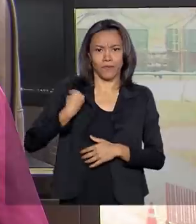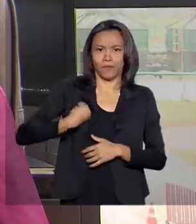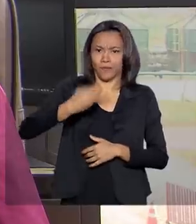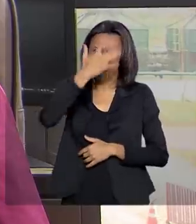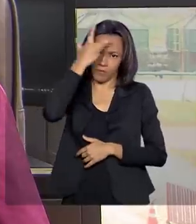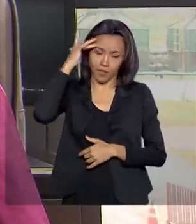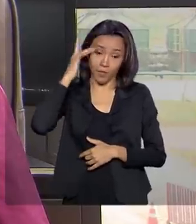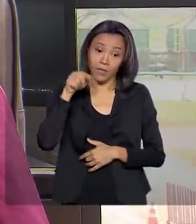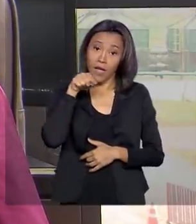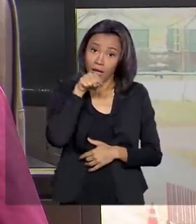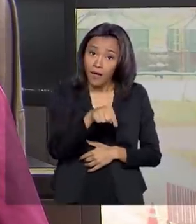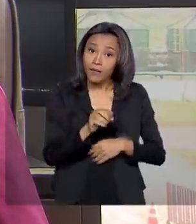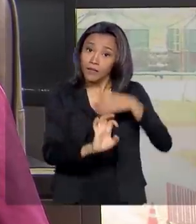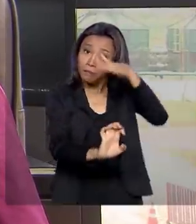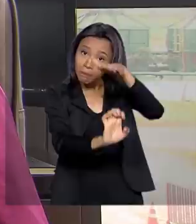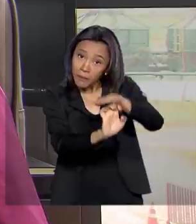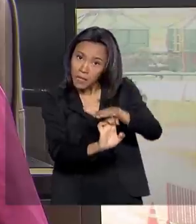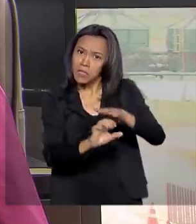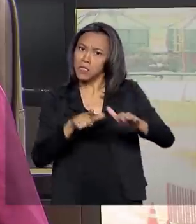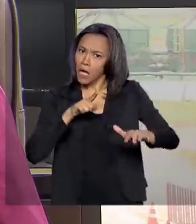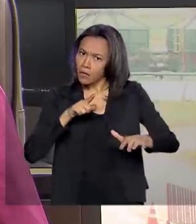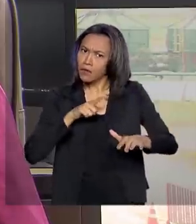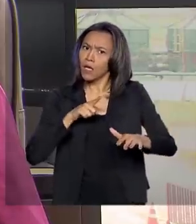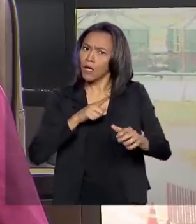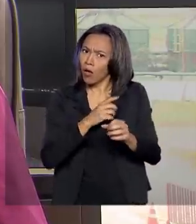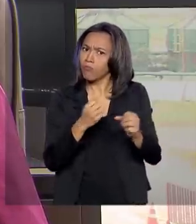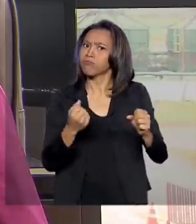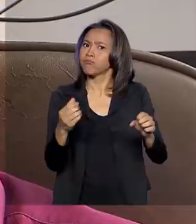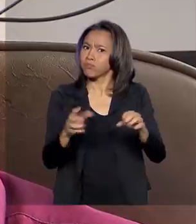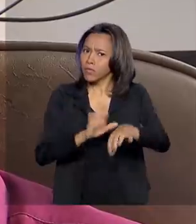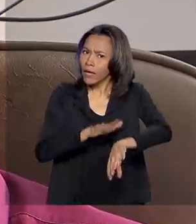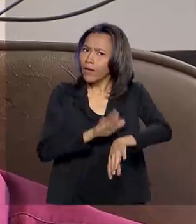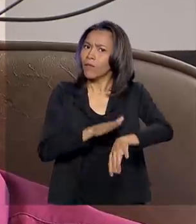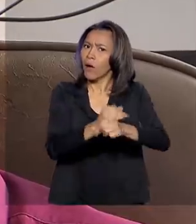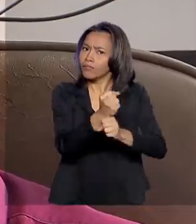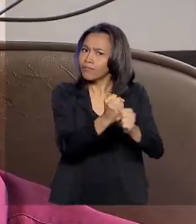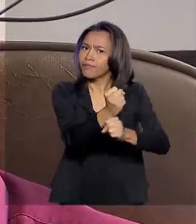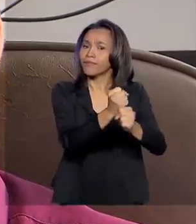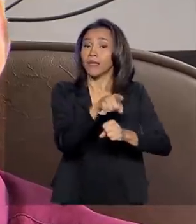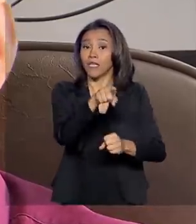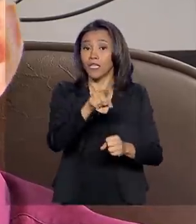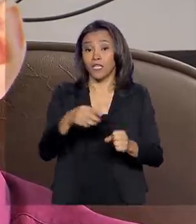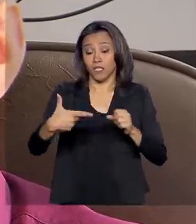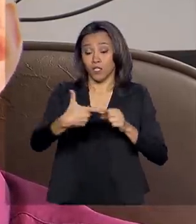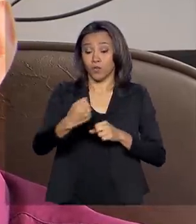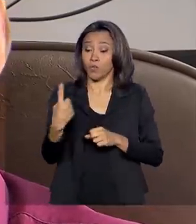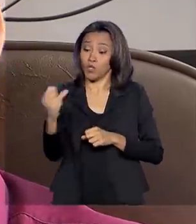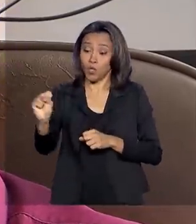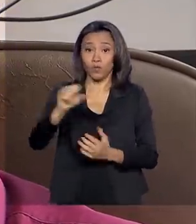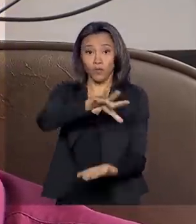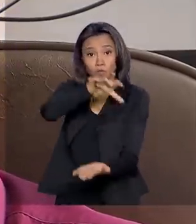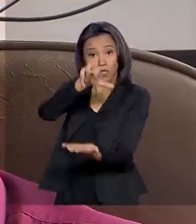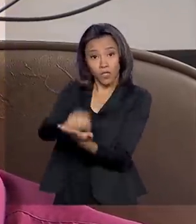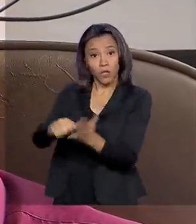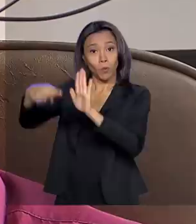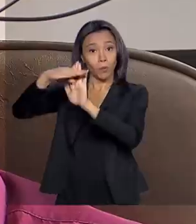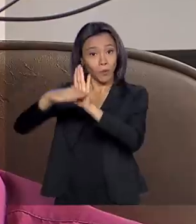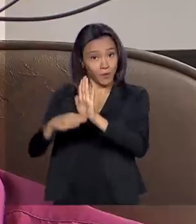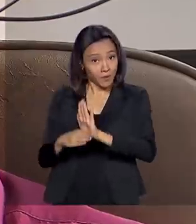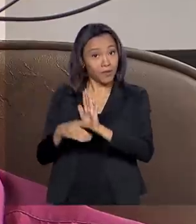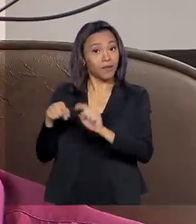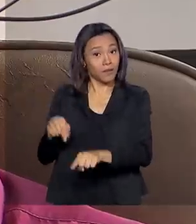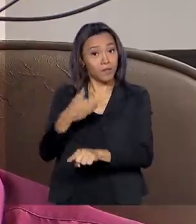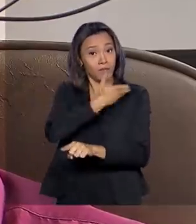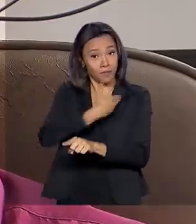A empresa já está consolidada e, por isso, em 2018, foi escrita no programa Startout Brasil, de olho no